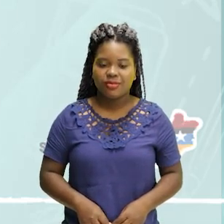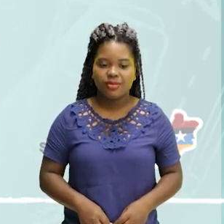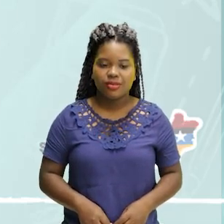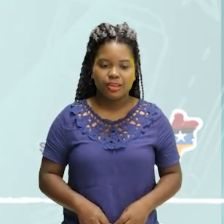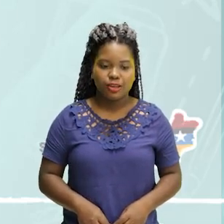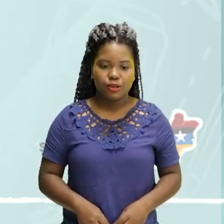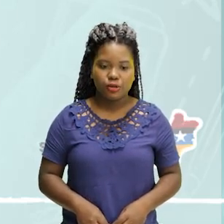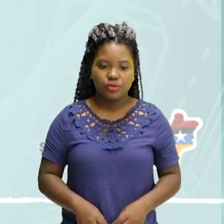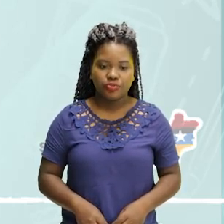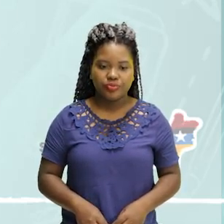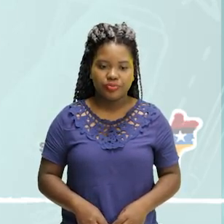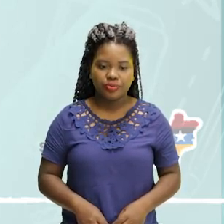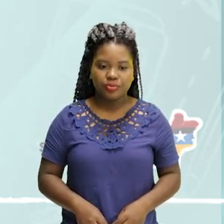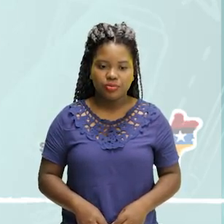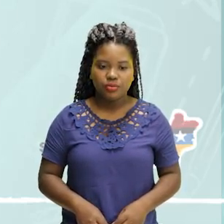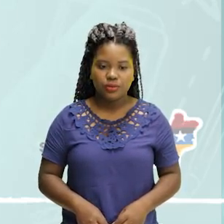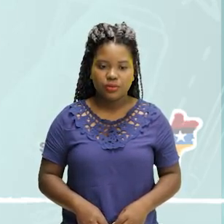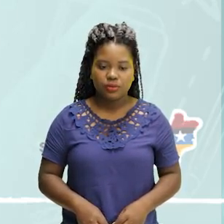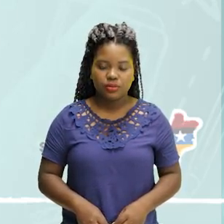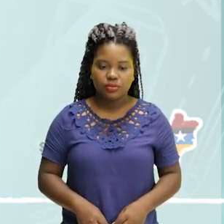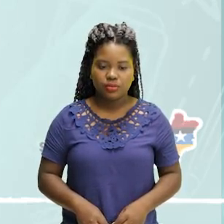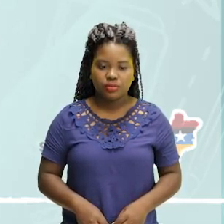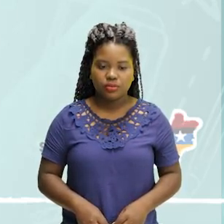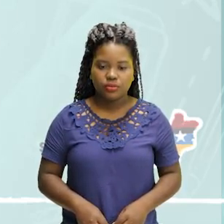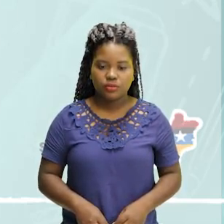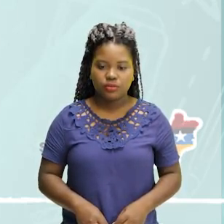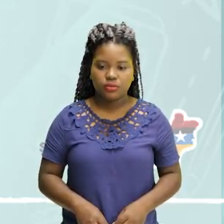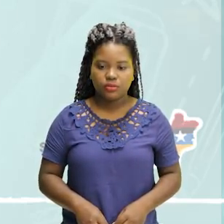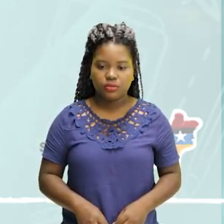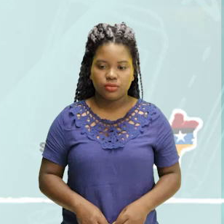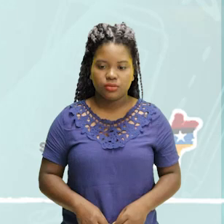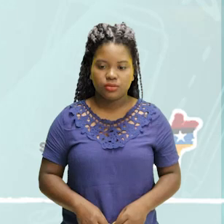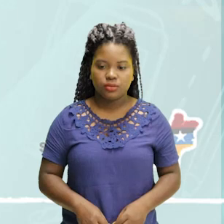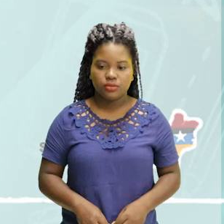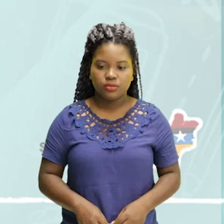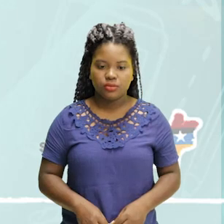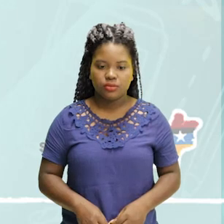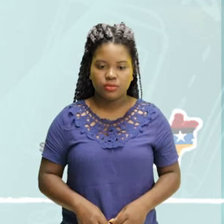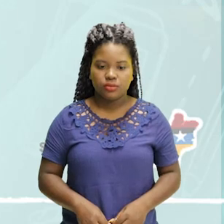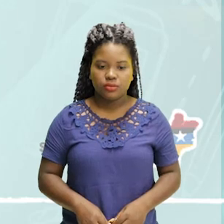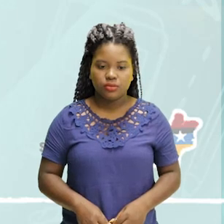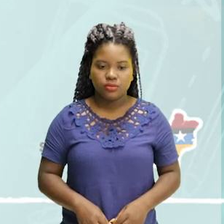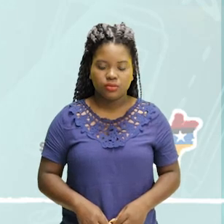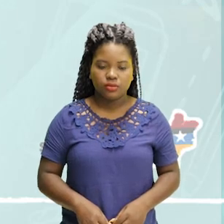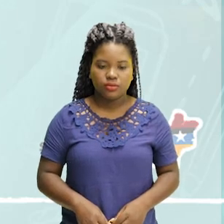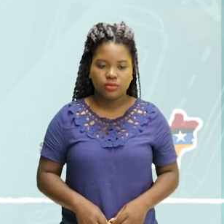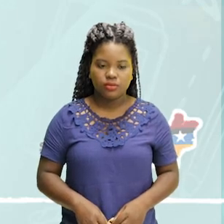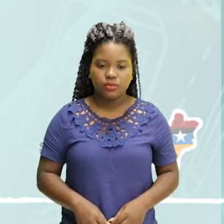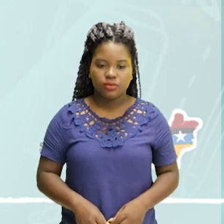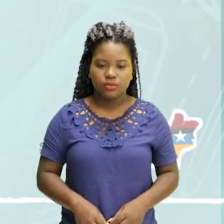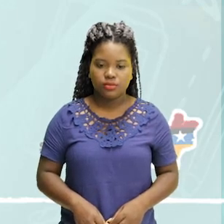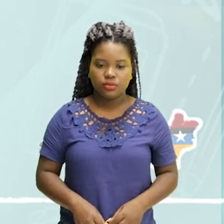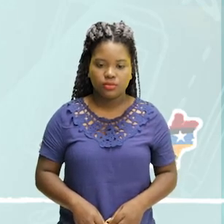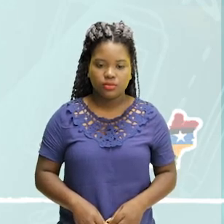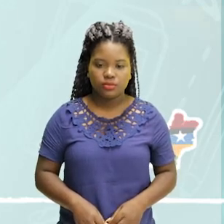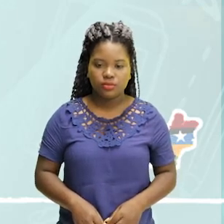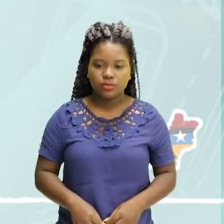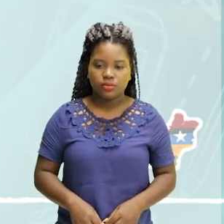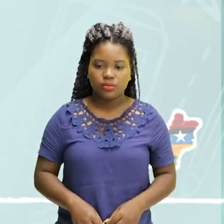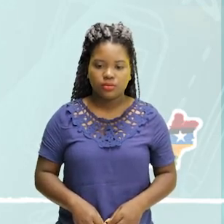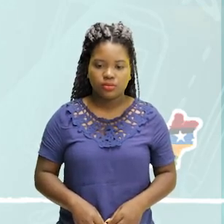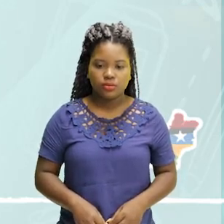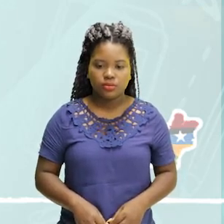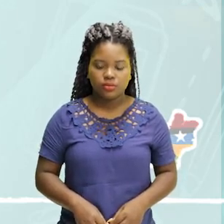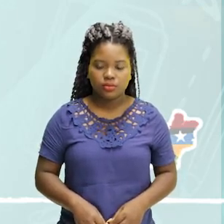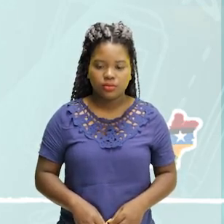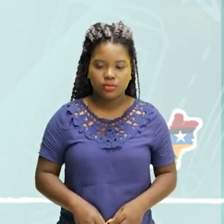burlesco, o soti, a farsa, o arremedilho e o momo. Os sermões burlescos eram